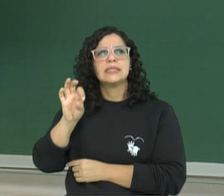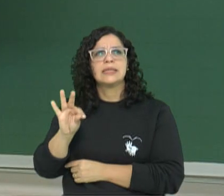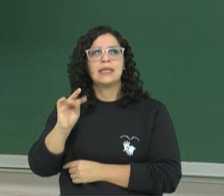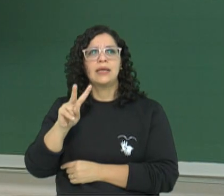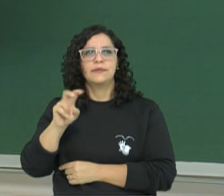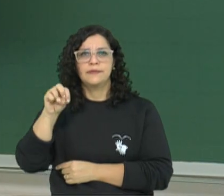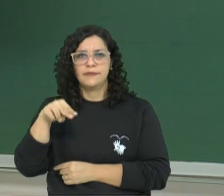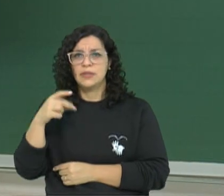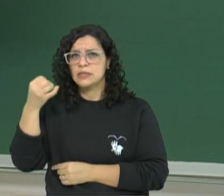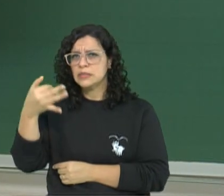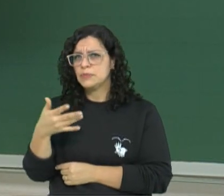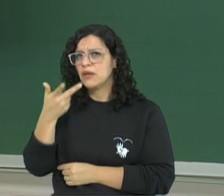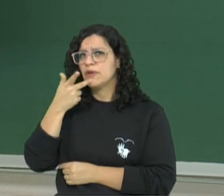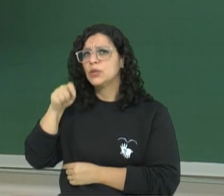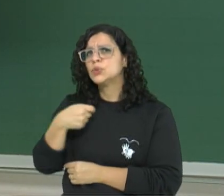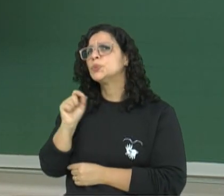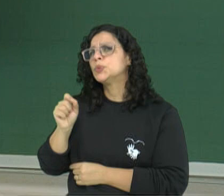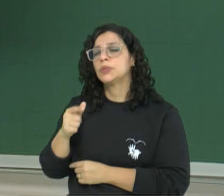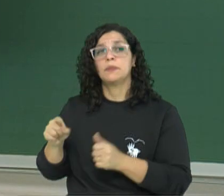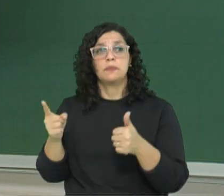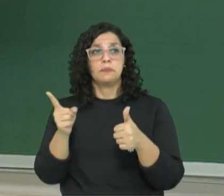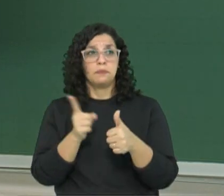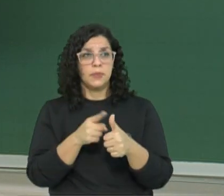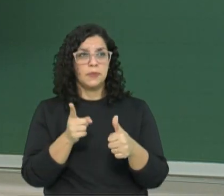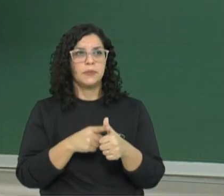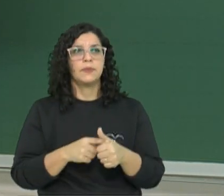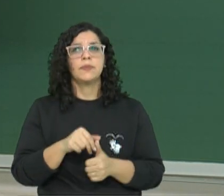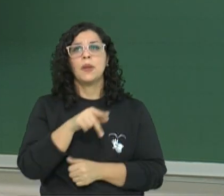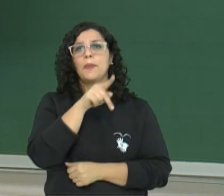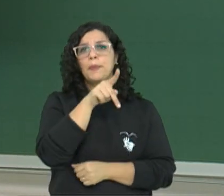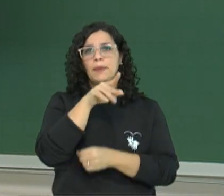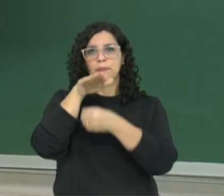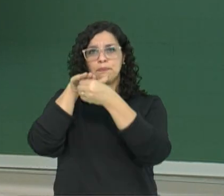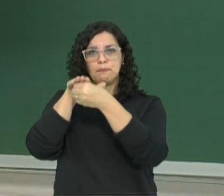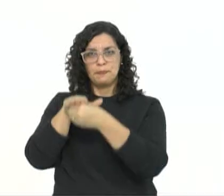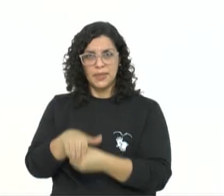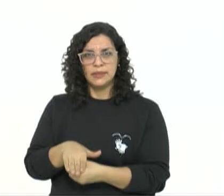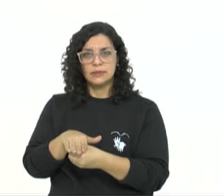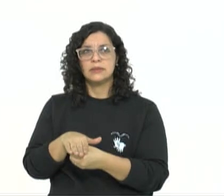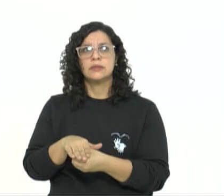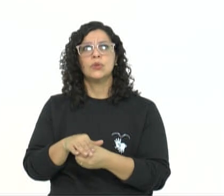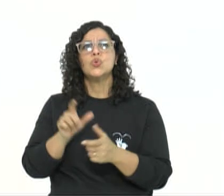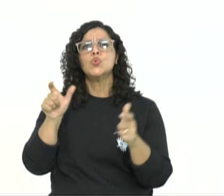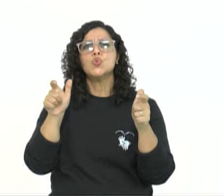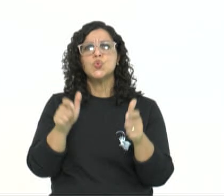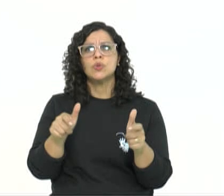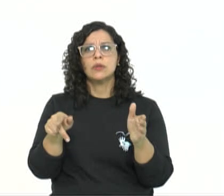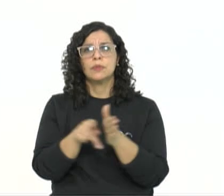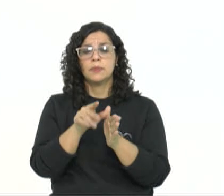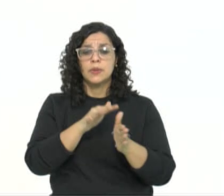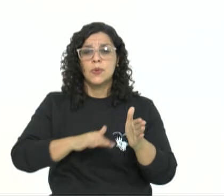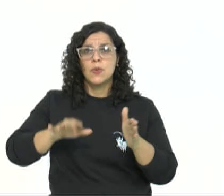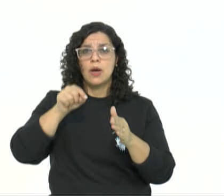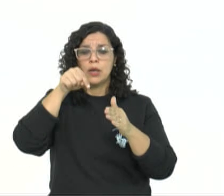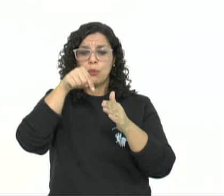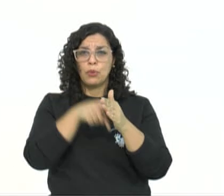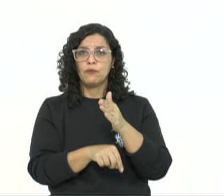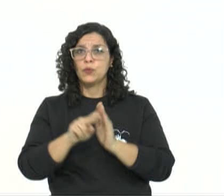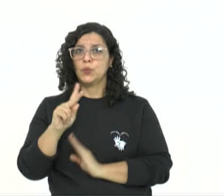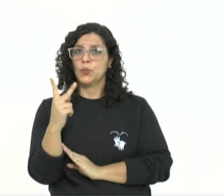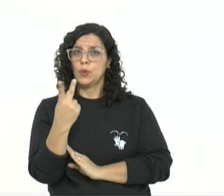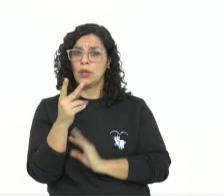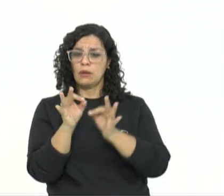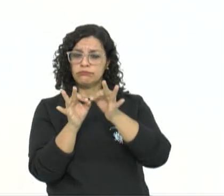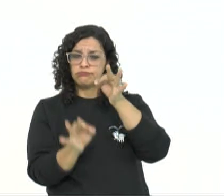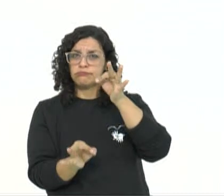sobre ele aqui? Primeiro, a pressão P em um ponto situado a uma profundidade de H em